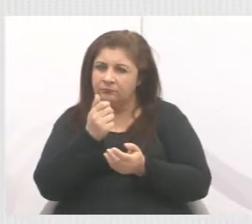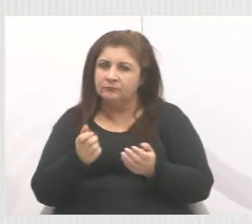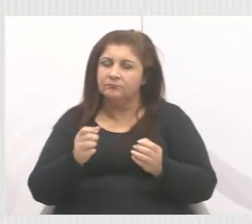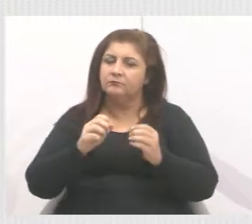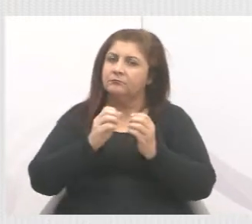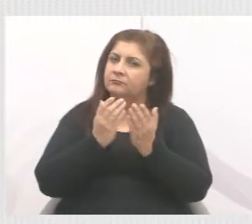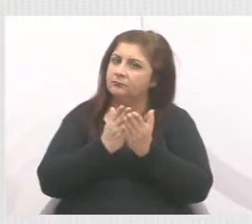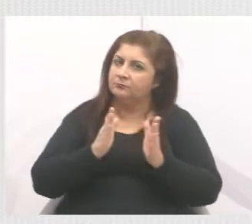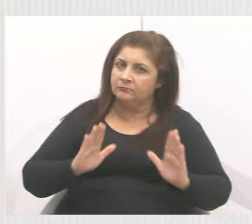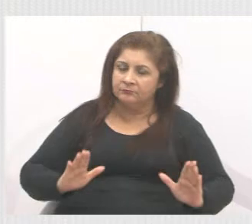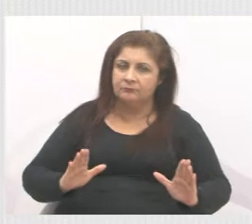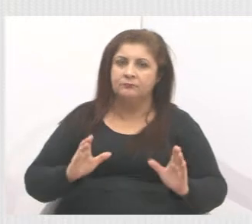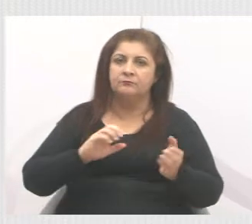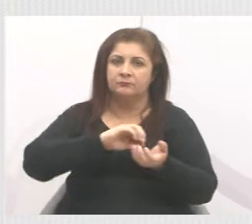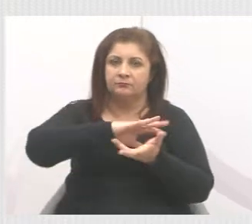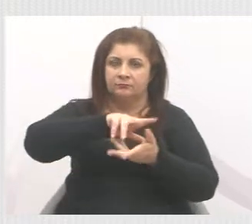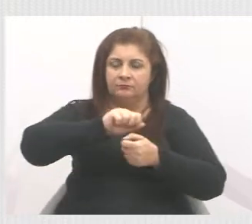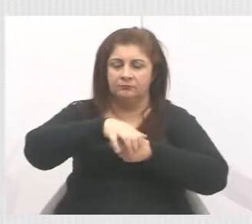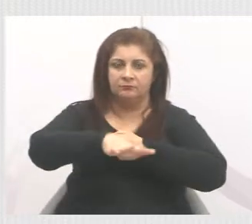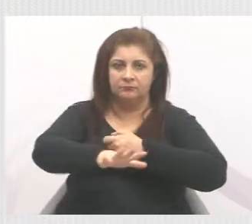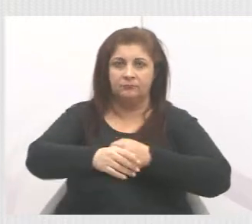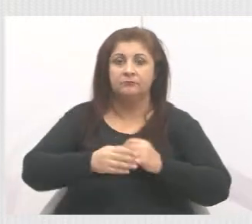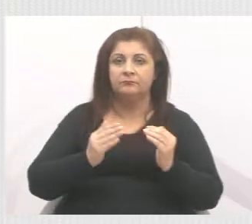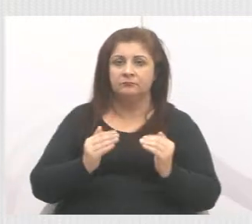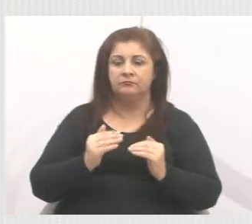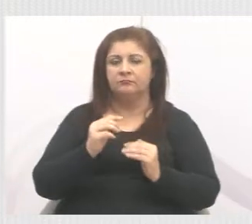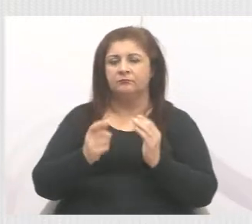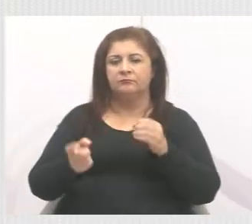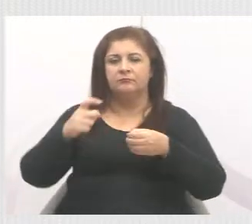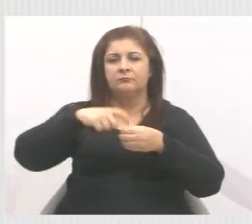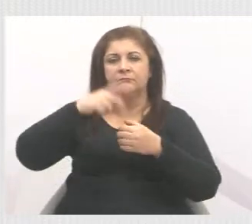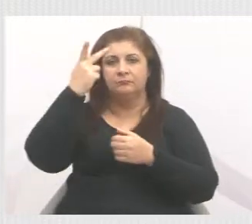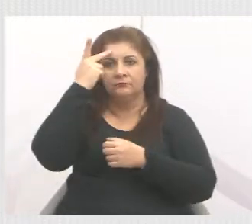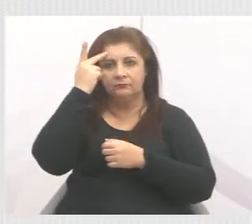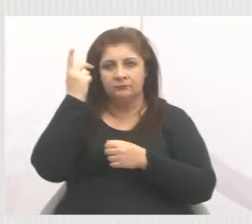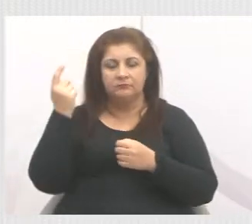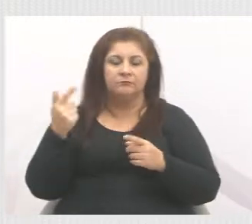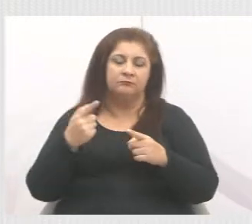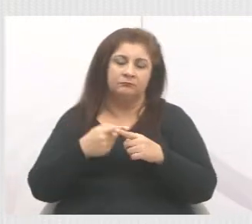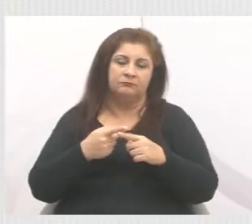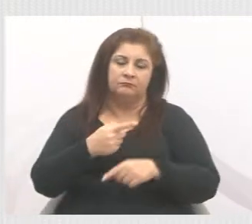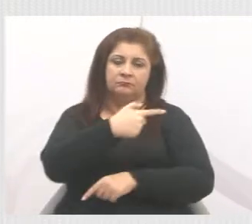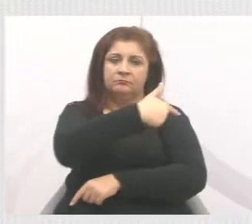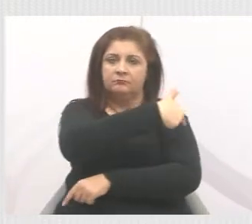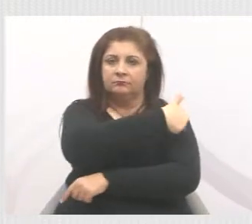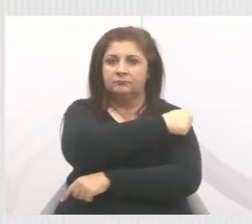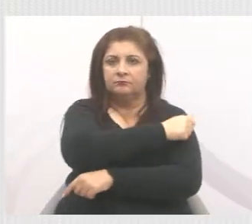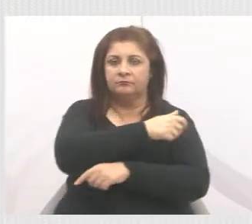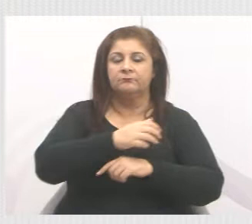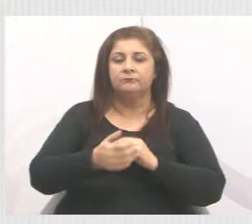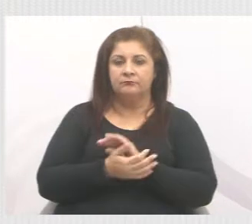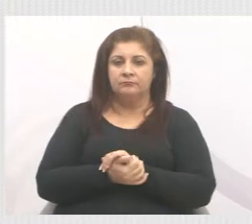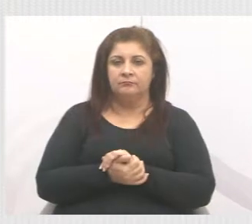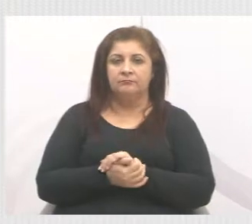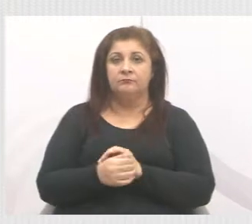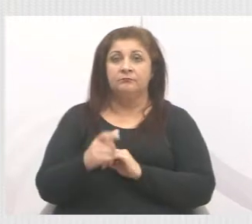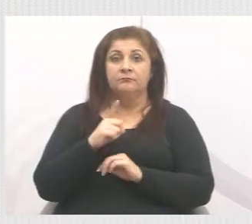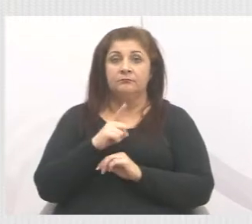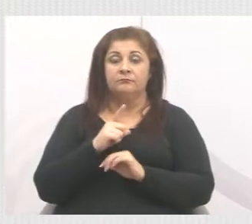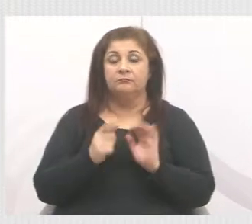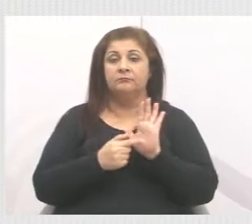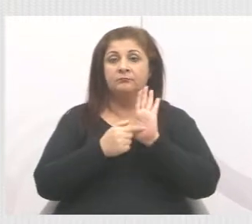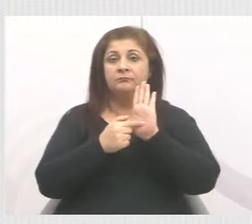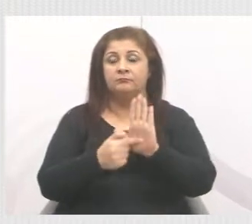voltando à normalidade com o avanço da vacina. Então, a gente tem aqui as nossas receitas, para destaque